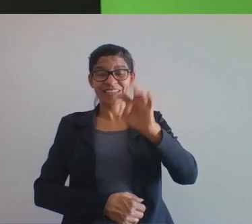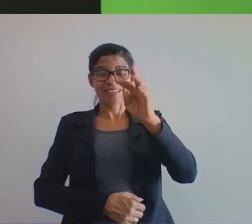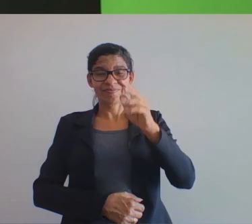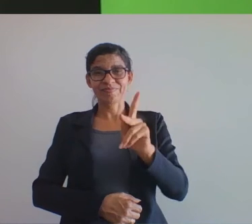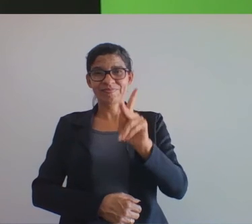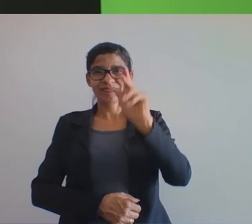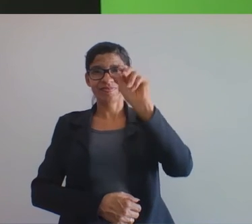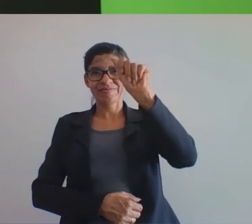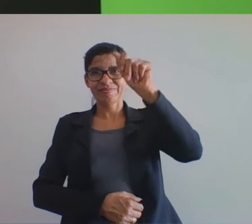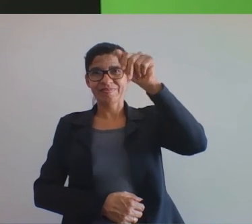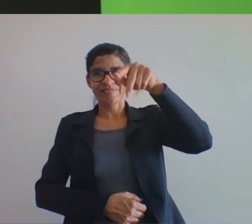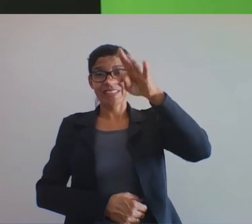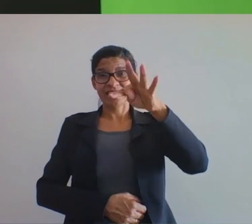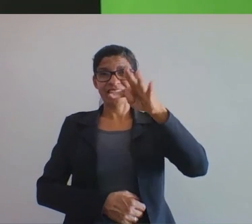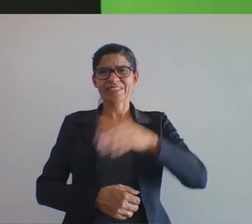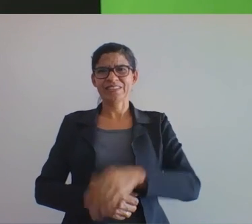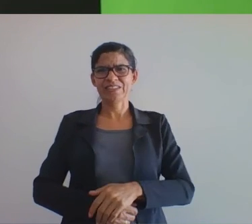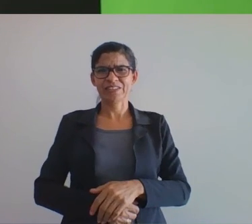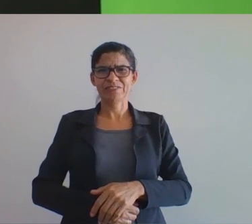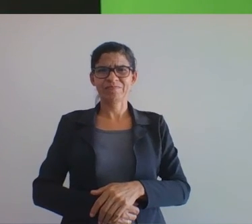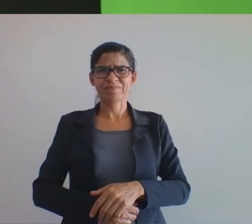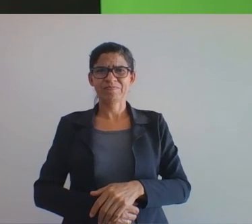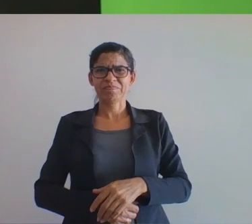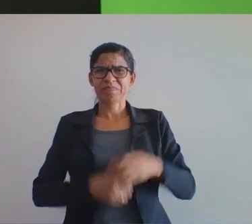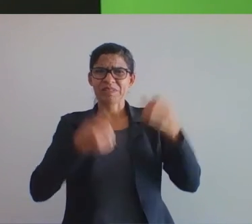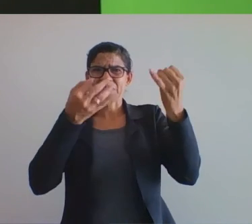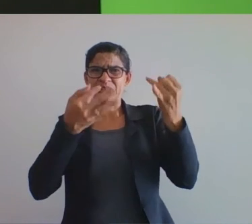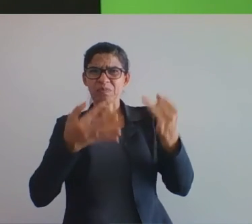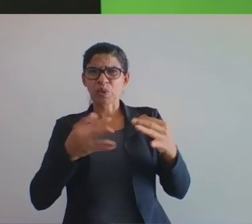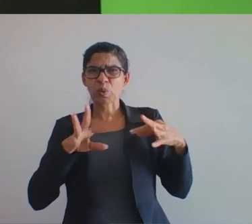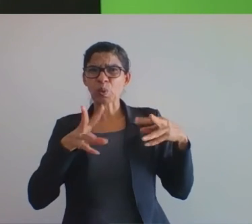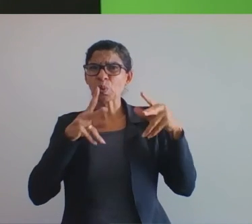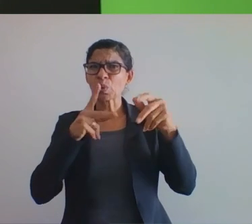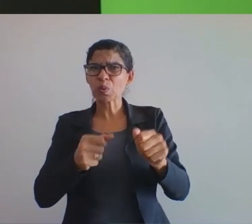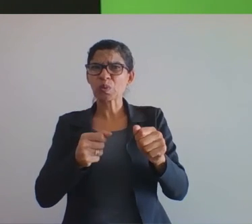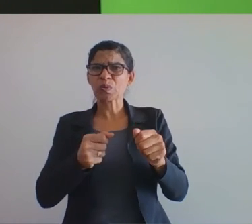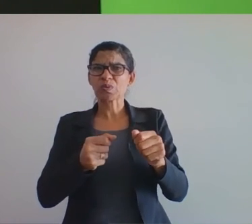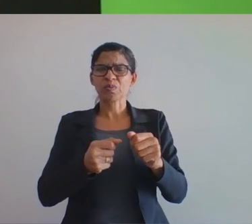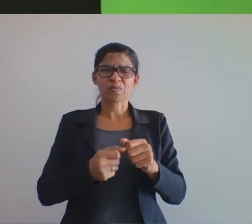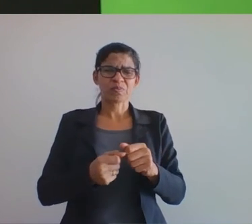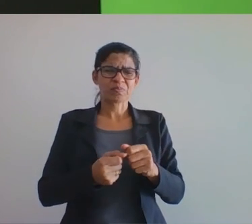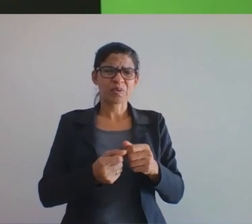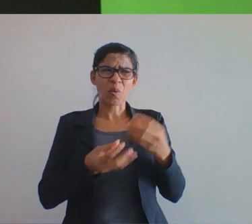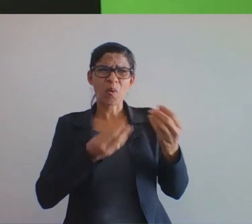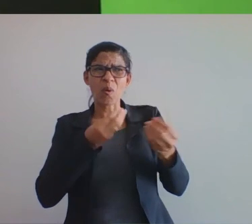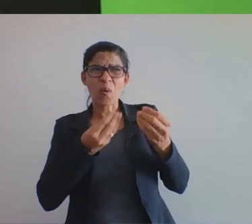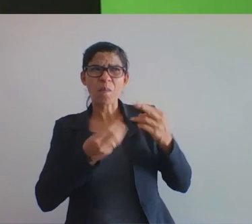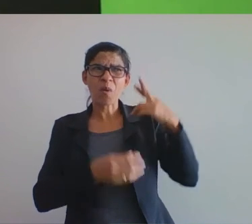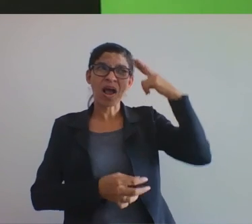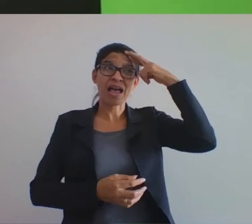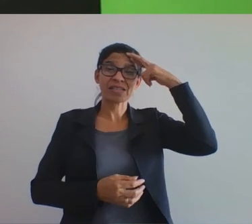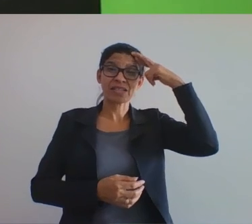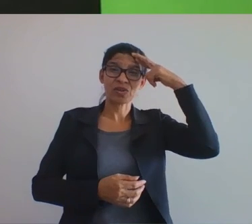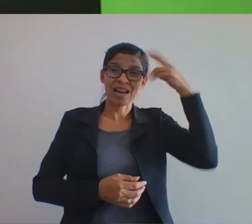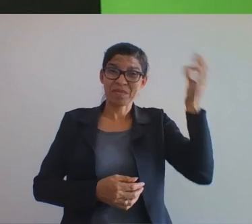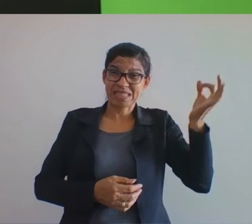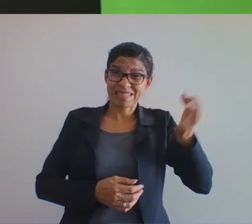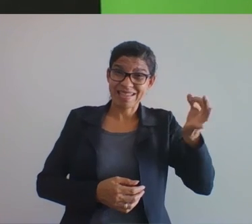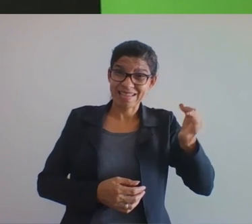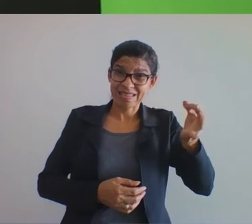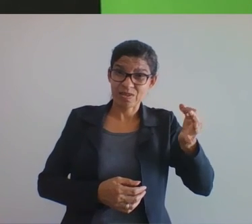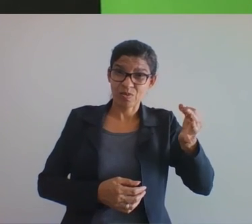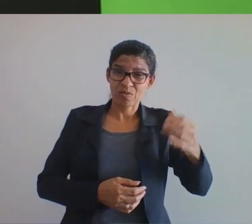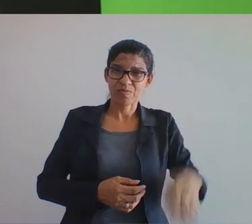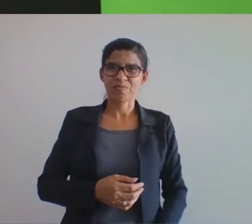racionalismo e pelo empirismo já não é dado como certo de tudo. Ele vem colocar que nem o racionalismo é certo e nem